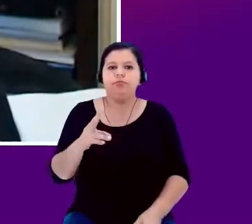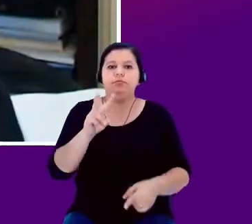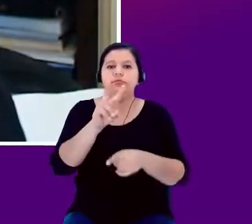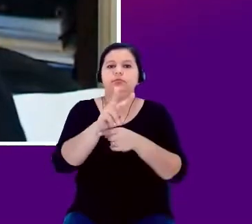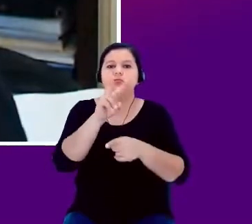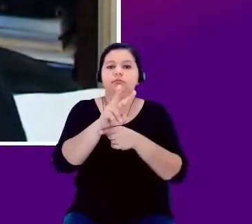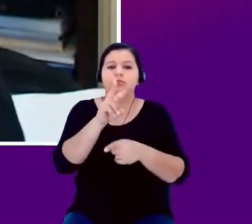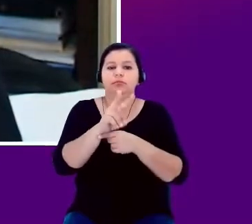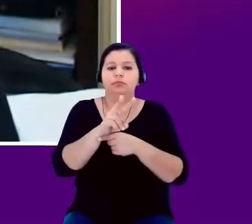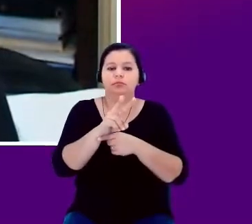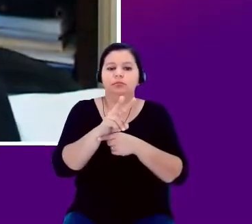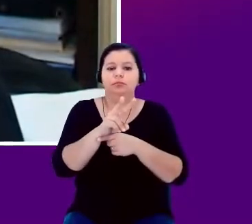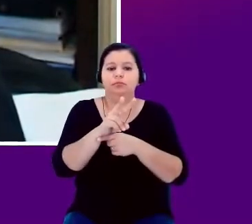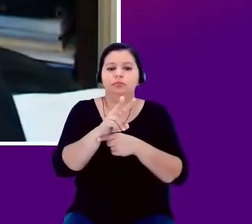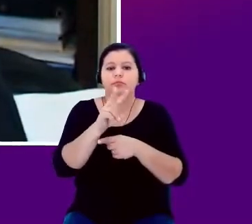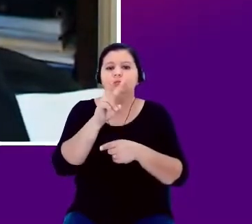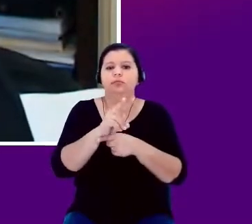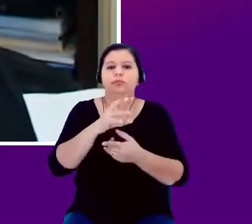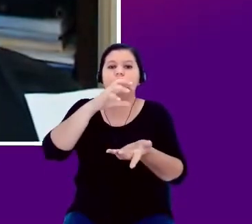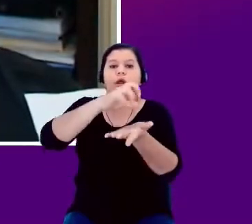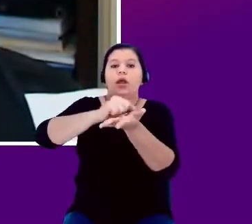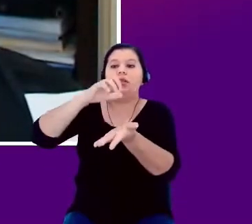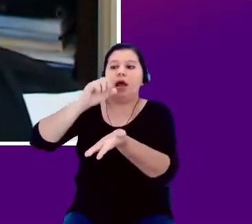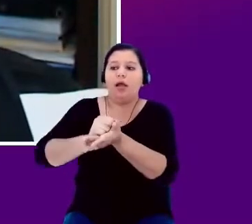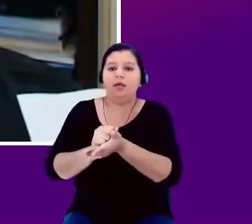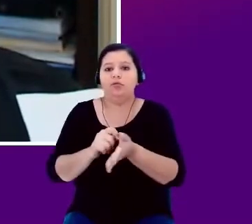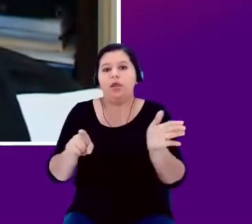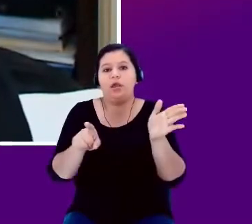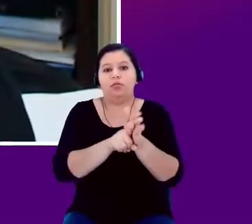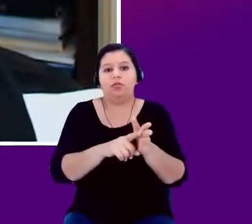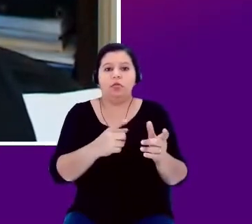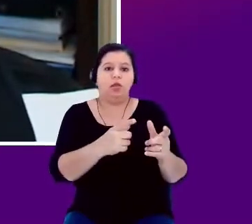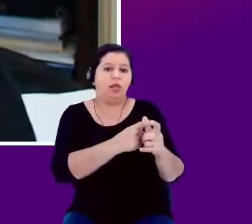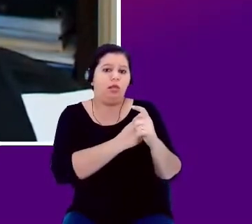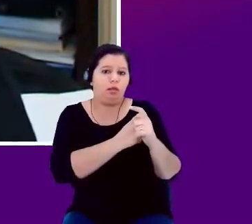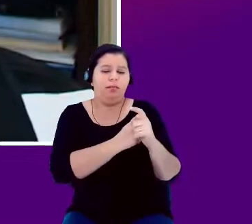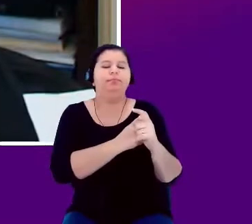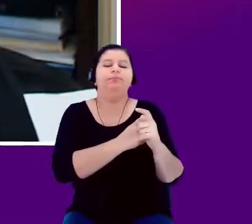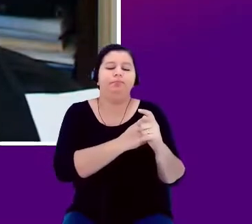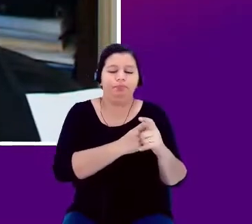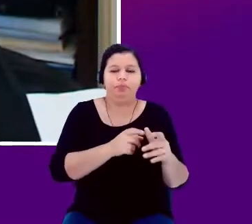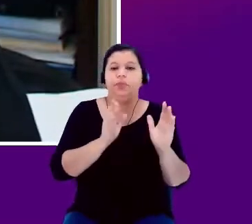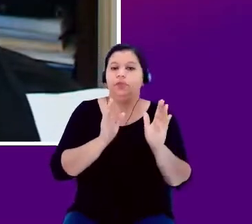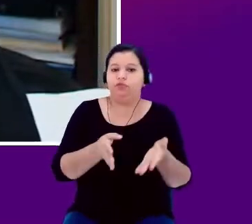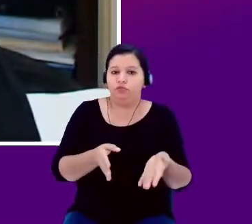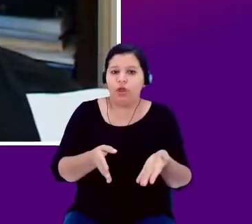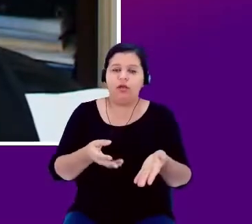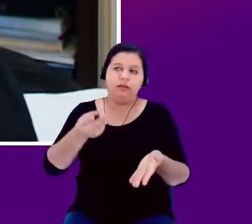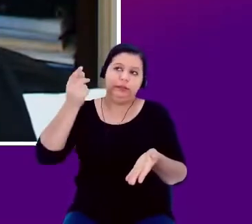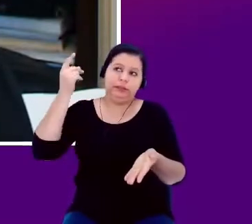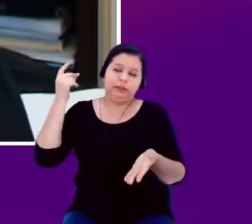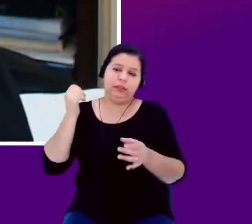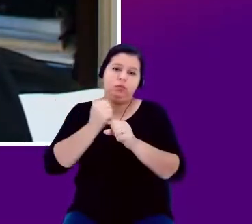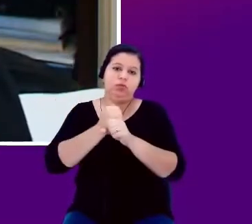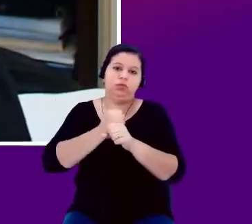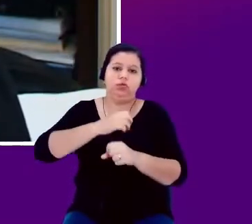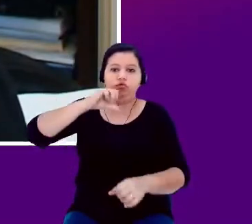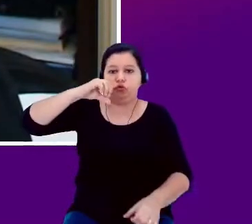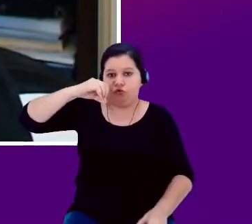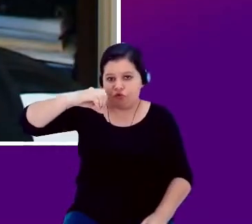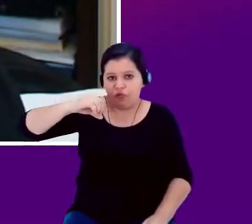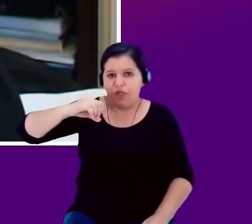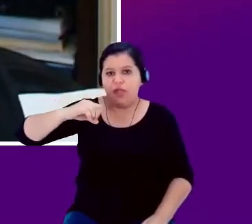dos catálogos, dos cadastros negativos, e que já vinham sendo, desde os anos 90, apreciados